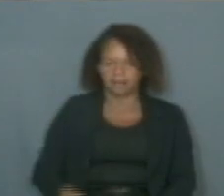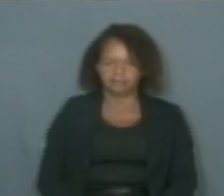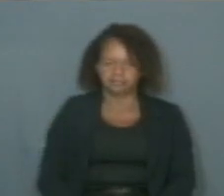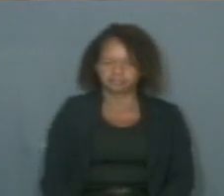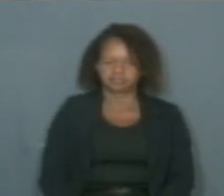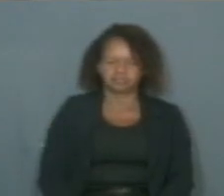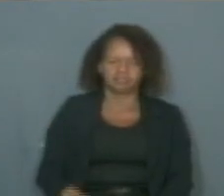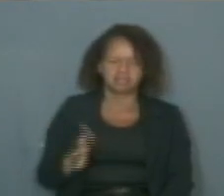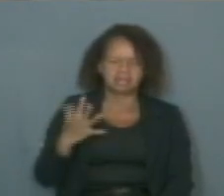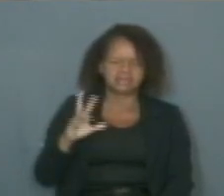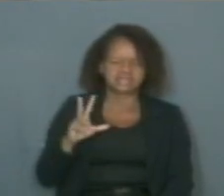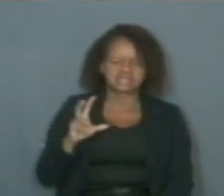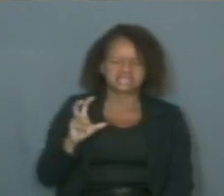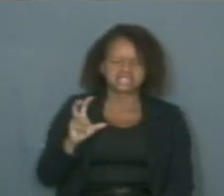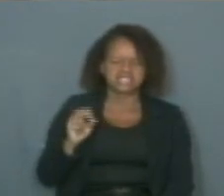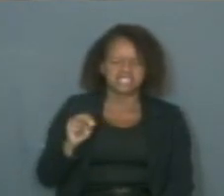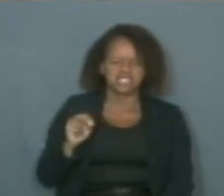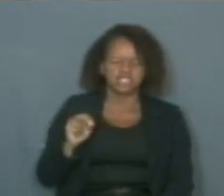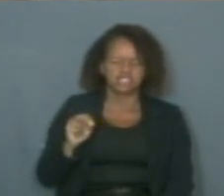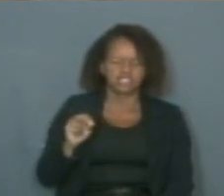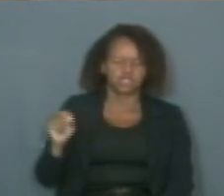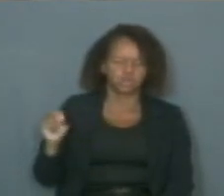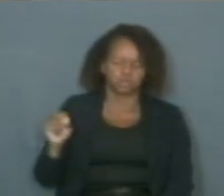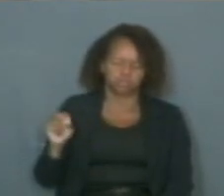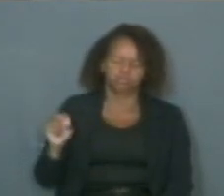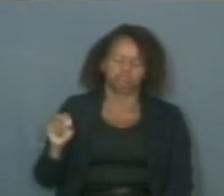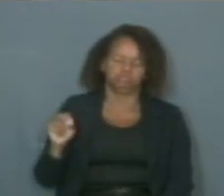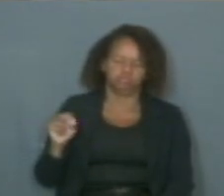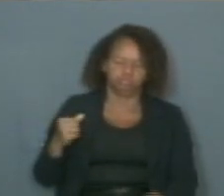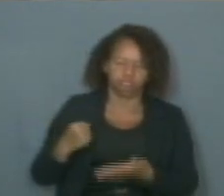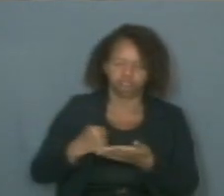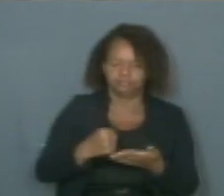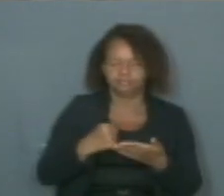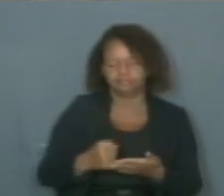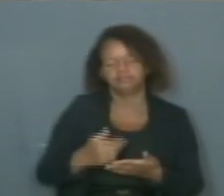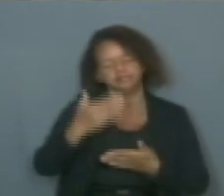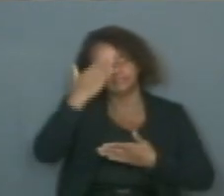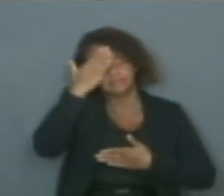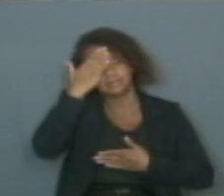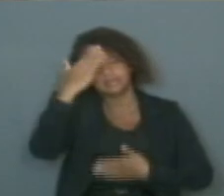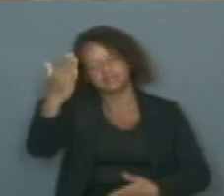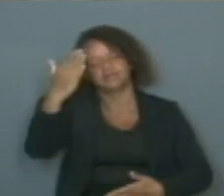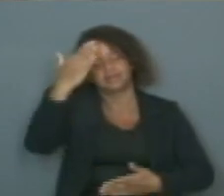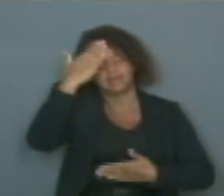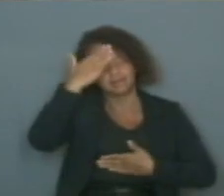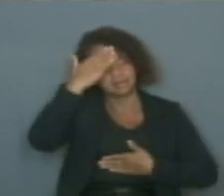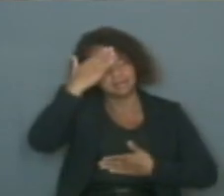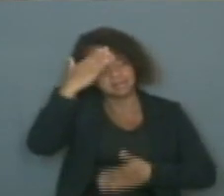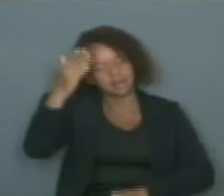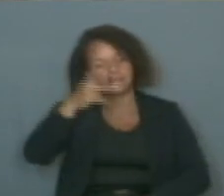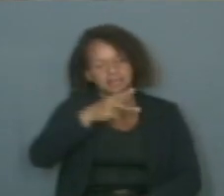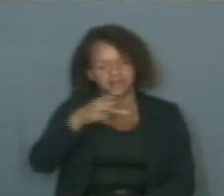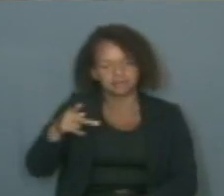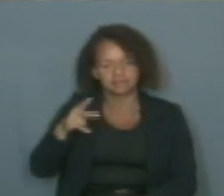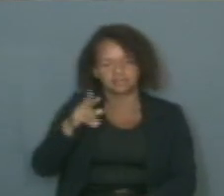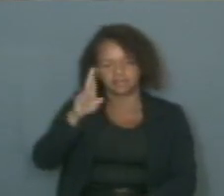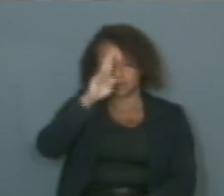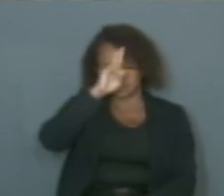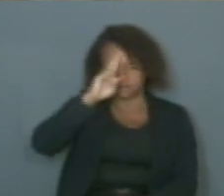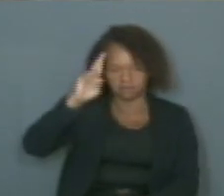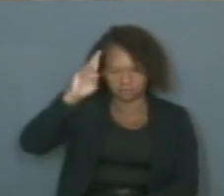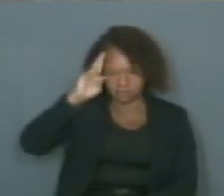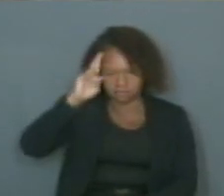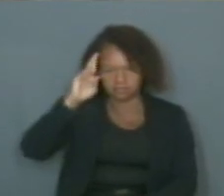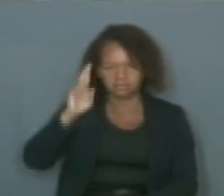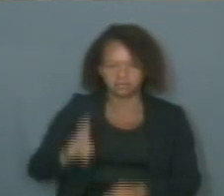em torno de 500 colaboradores. E eu quero agradecer. Agradecer ao presidente Romerinho